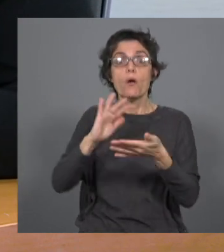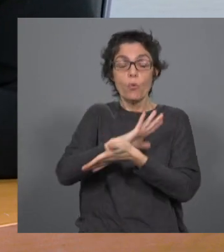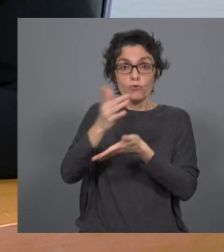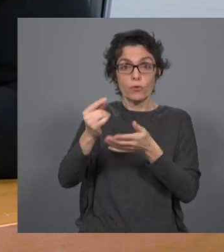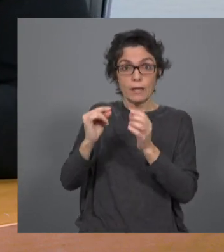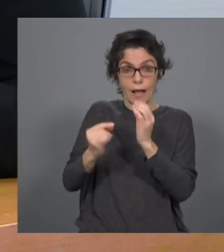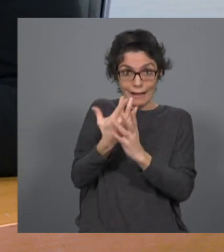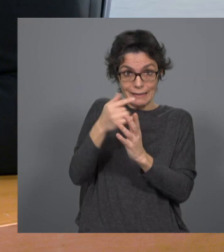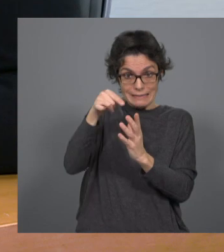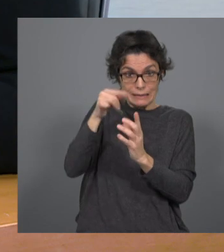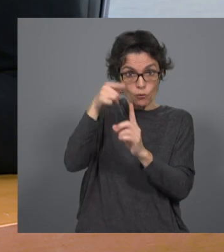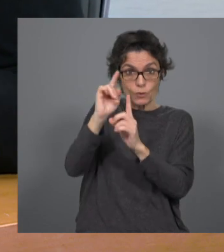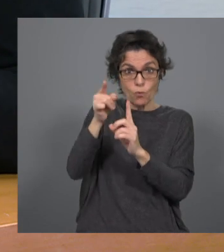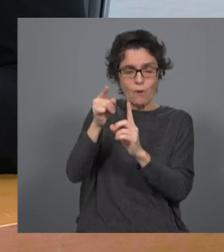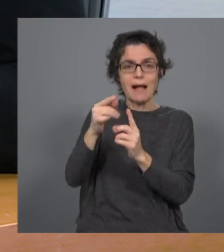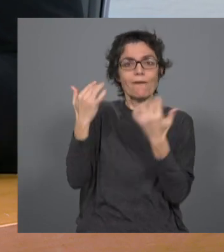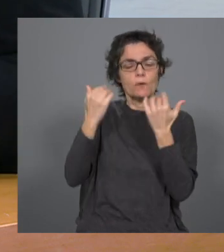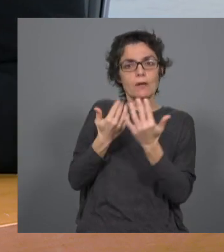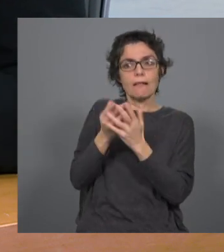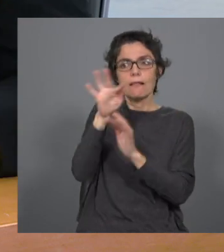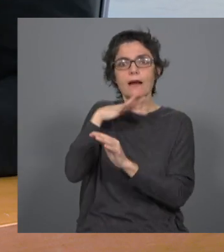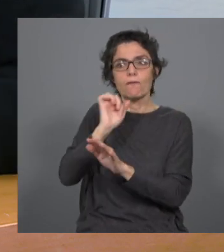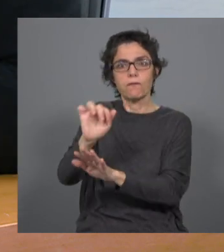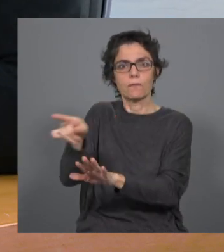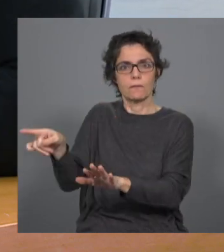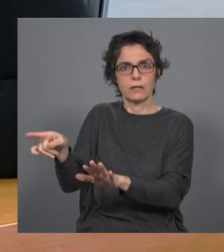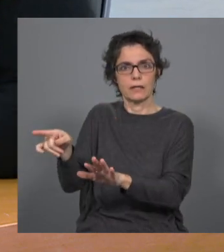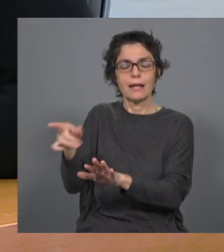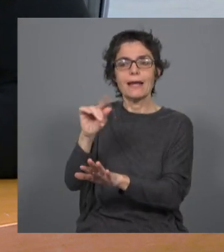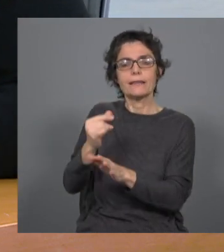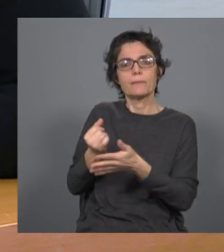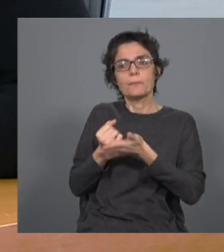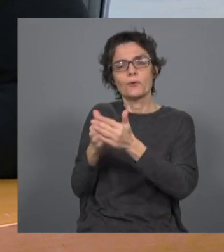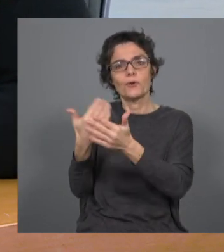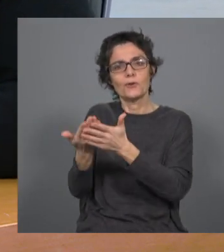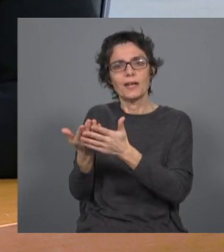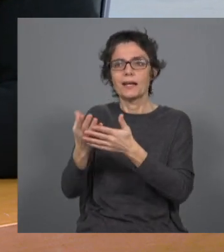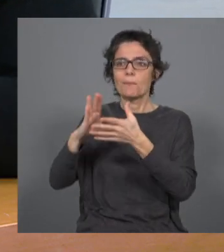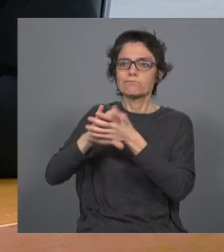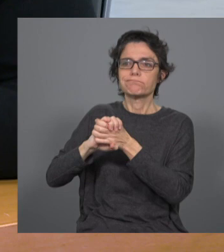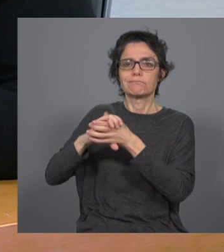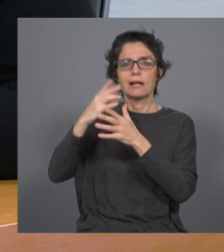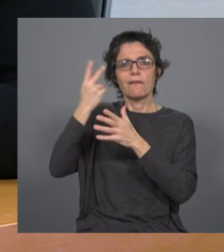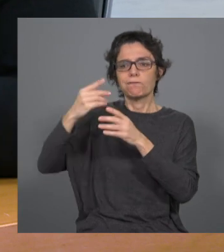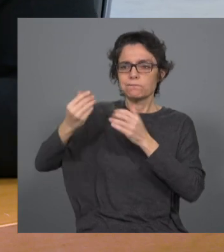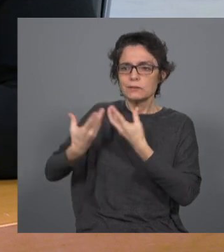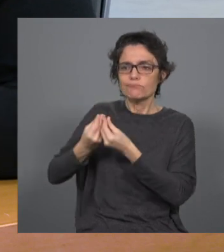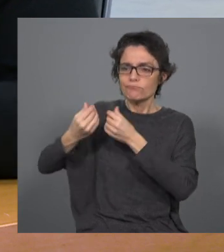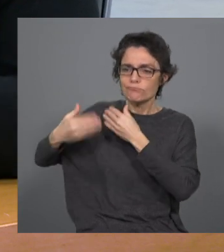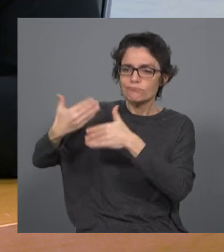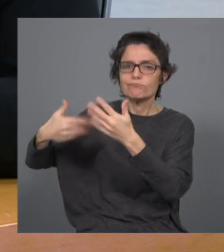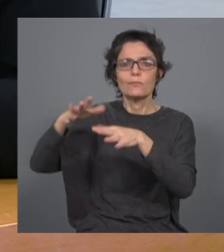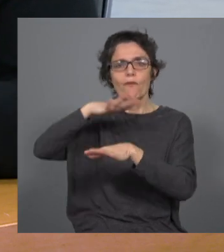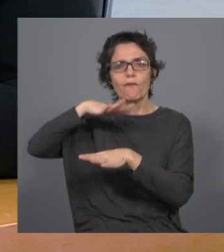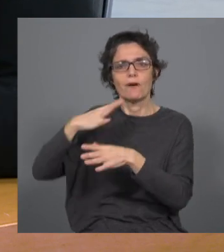própria família. Sobretudo, ajudar a família a viver a sua vocação matrimonial, a sua vocação de esposos, de